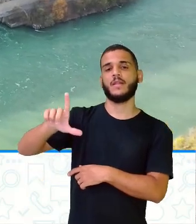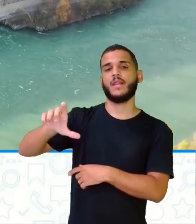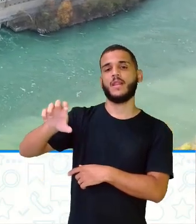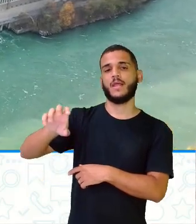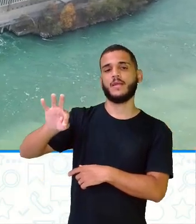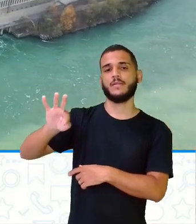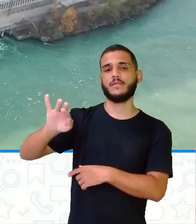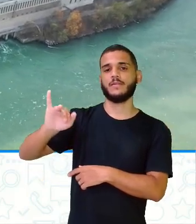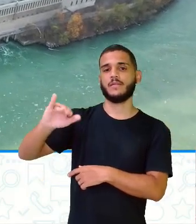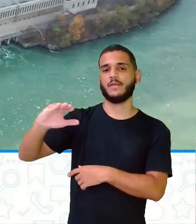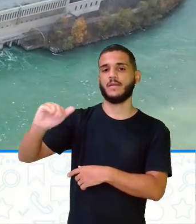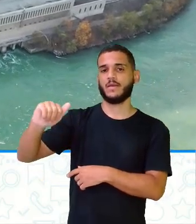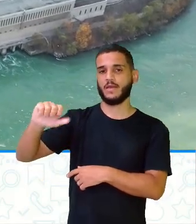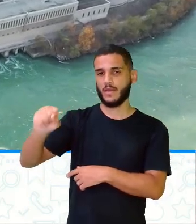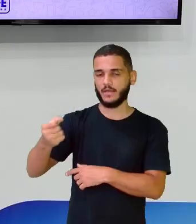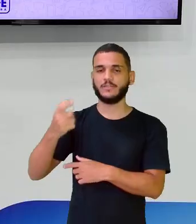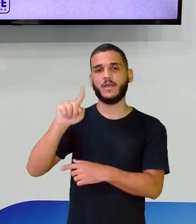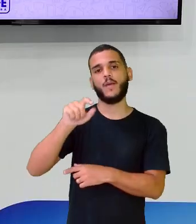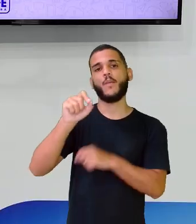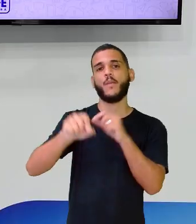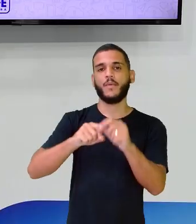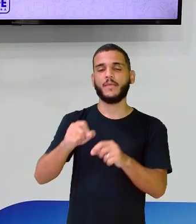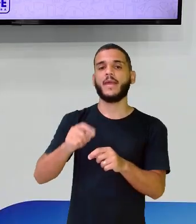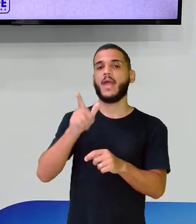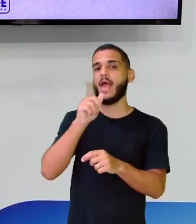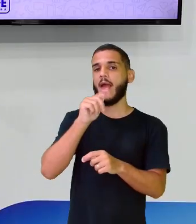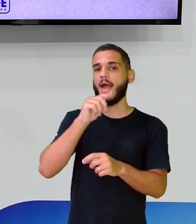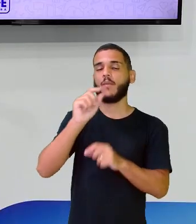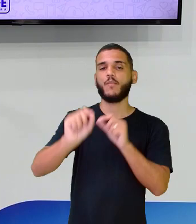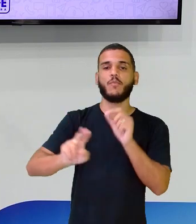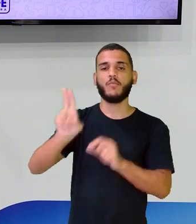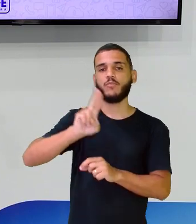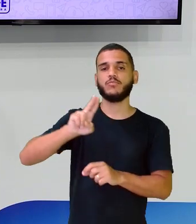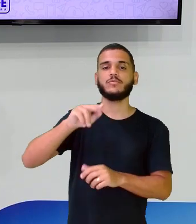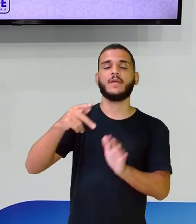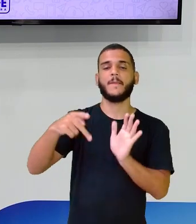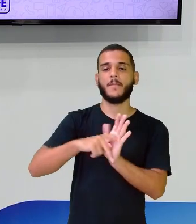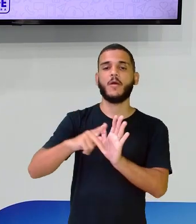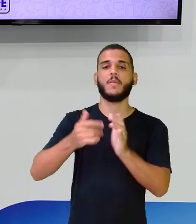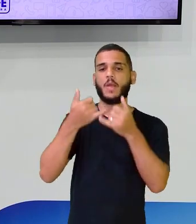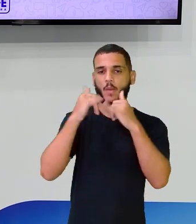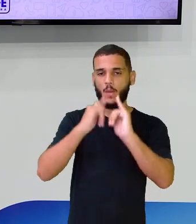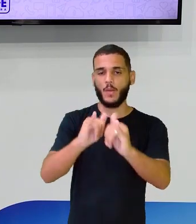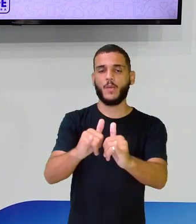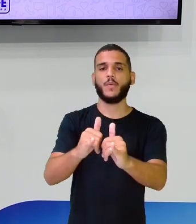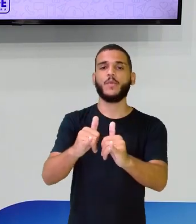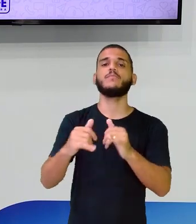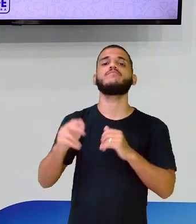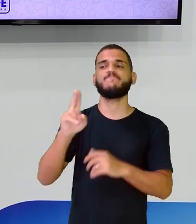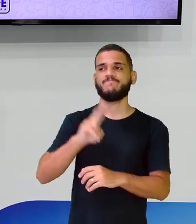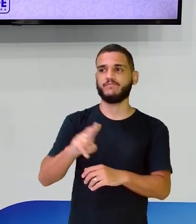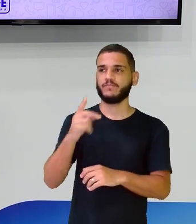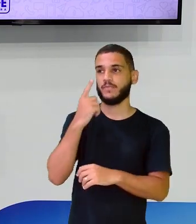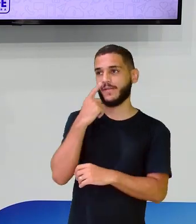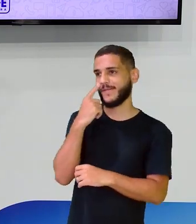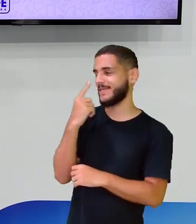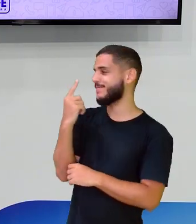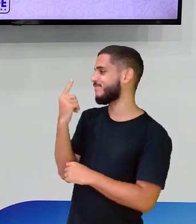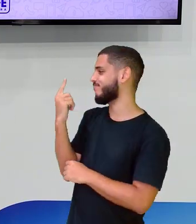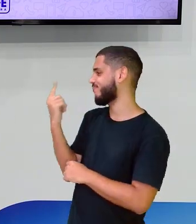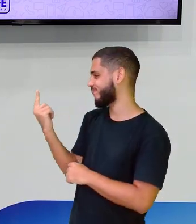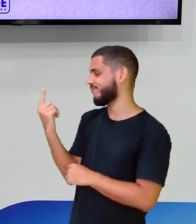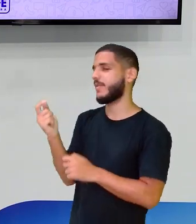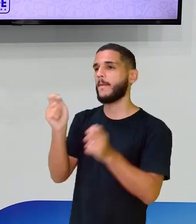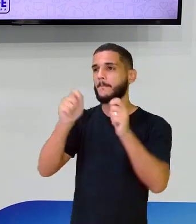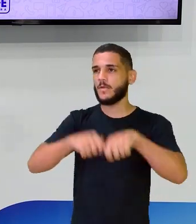Brasil vêm das hidrelétricas. Eu mostrei para vocês que aqui no Brasil a gente tem muita água. Então, a forma de